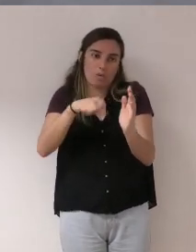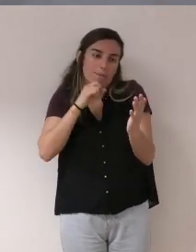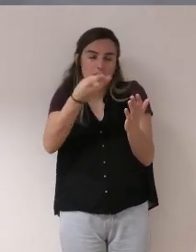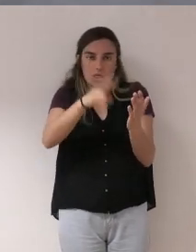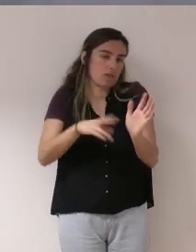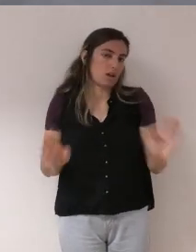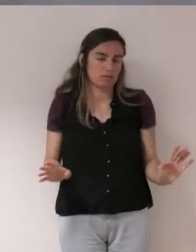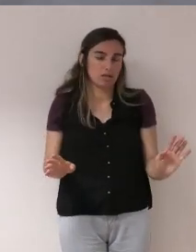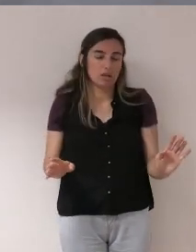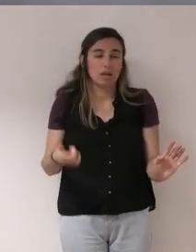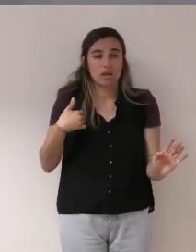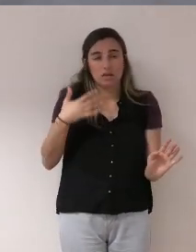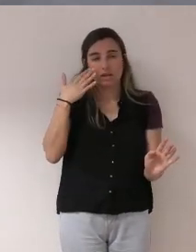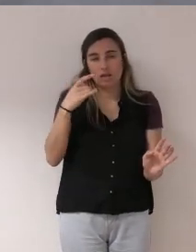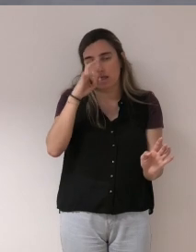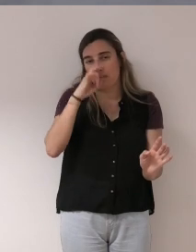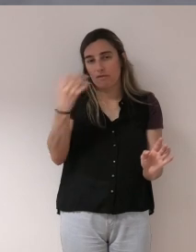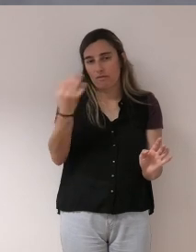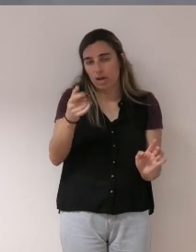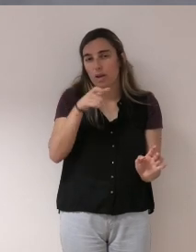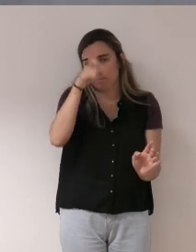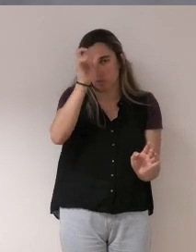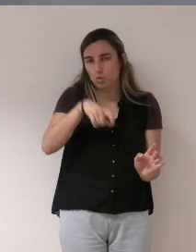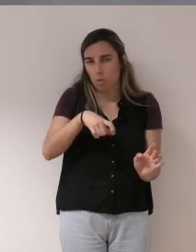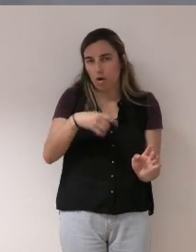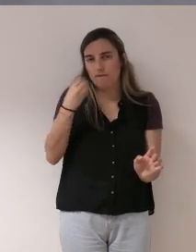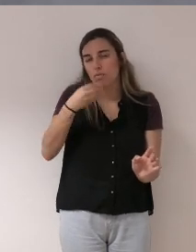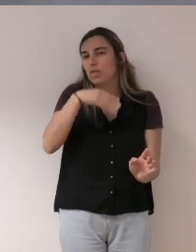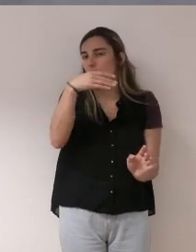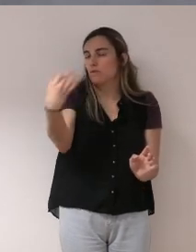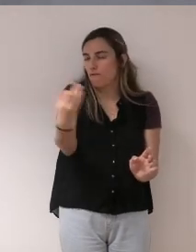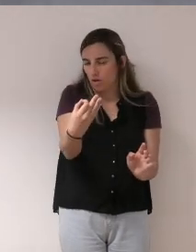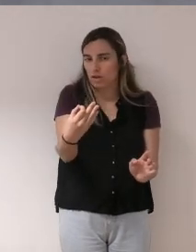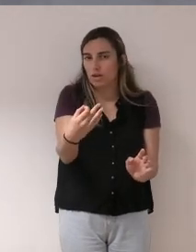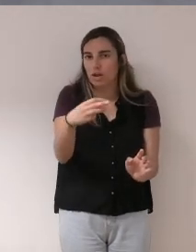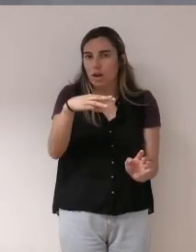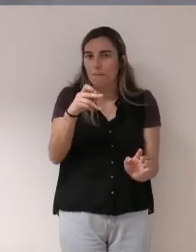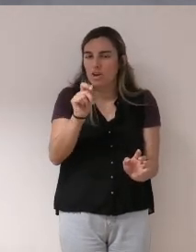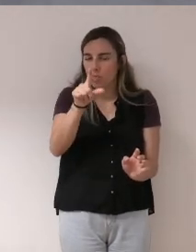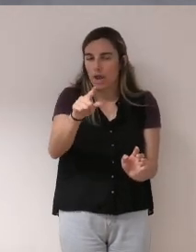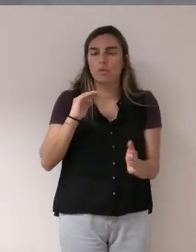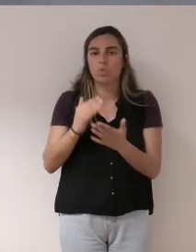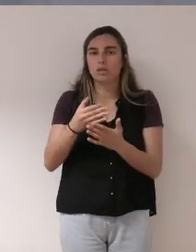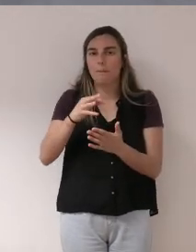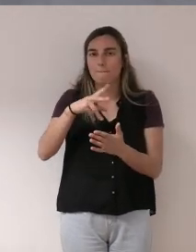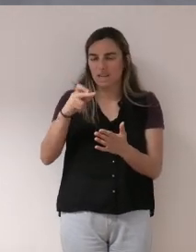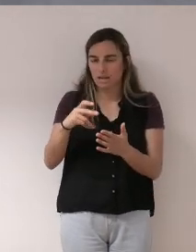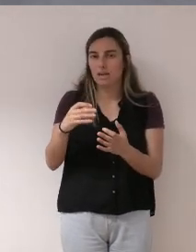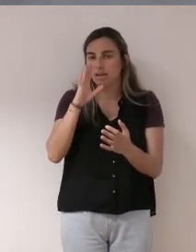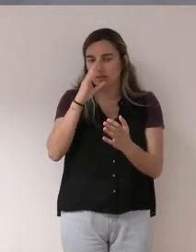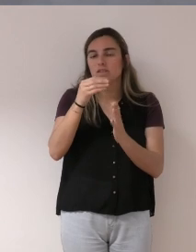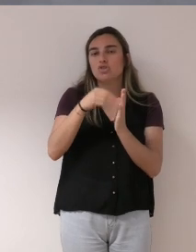Tenho estado a lembrar de uma coisa que eu vi uma vez o Manuel António Pina dizer, e que, pronto, achando que eu lembro, Ele dizia, para quem escrevo